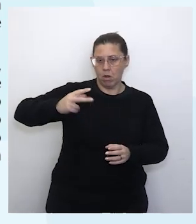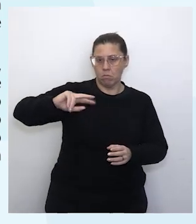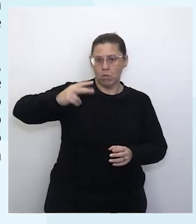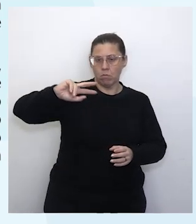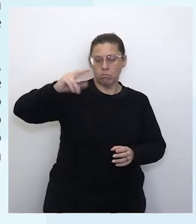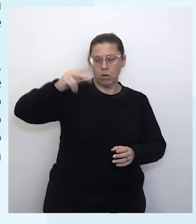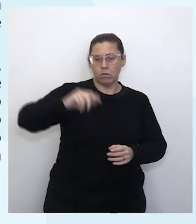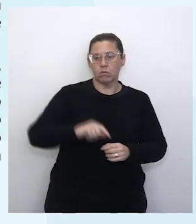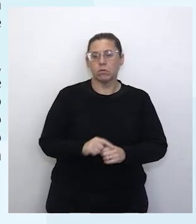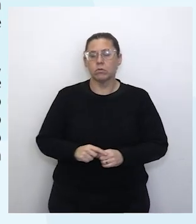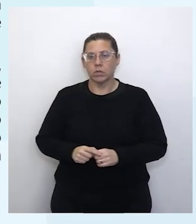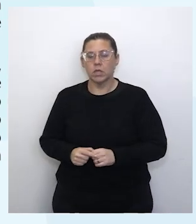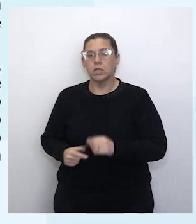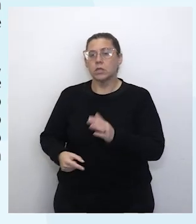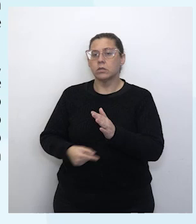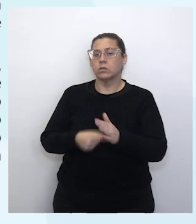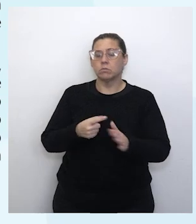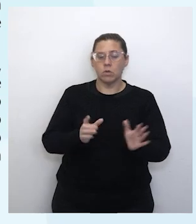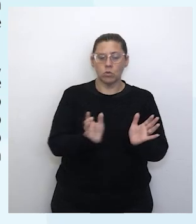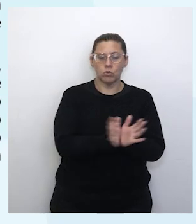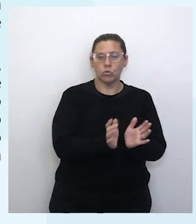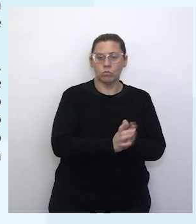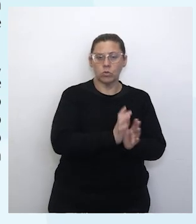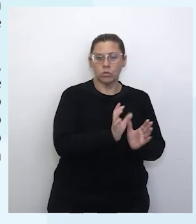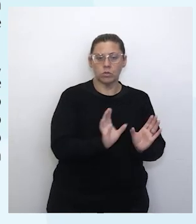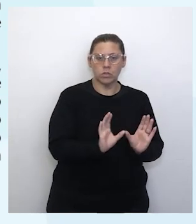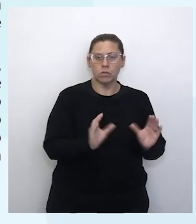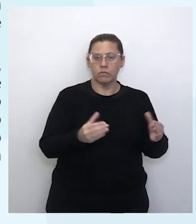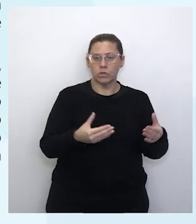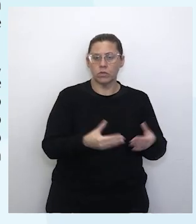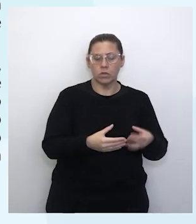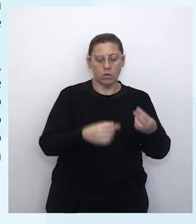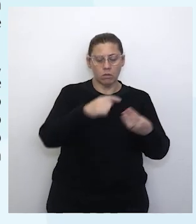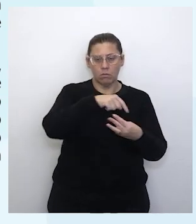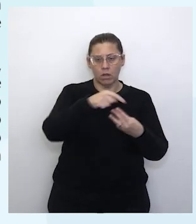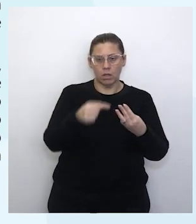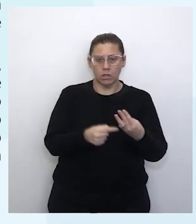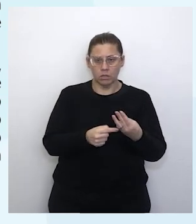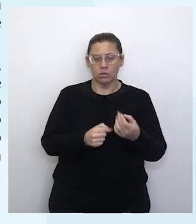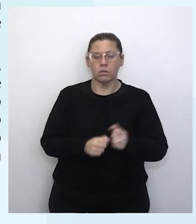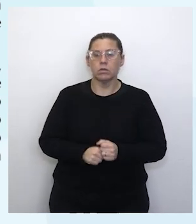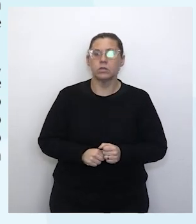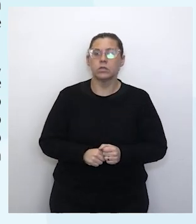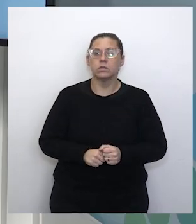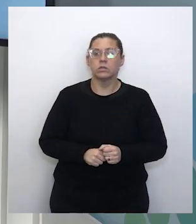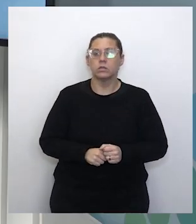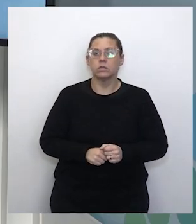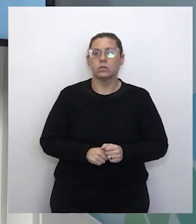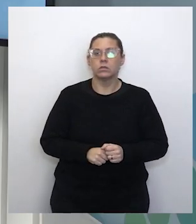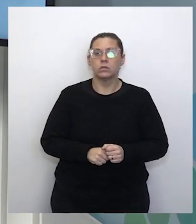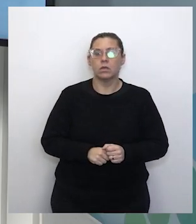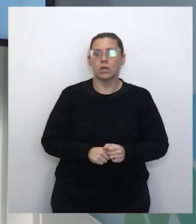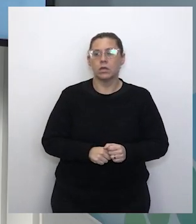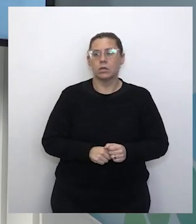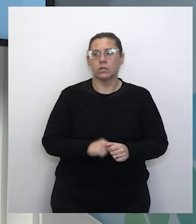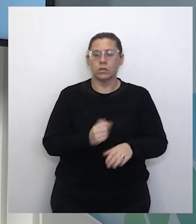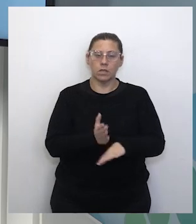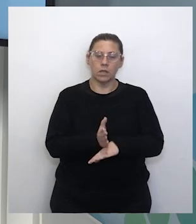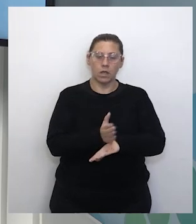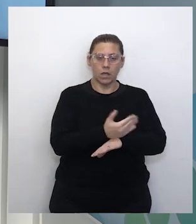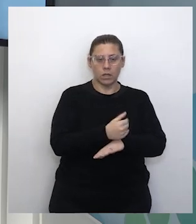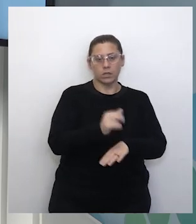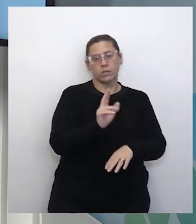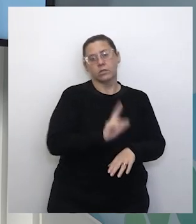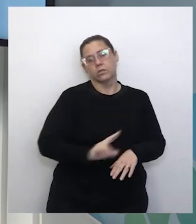e se tornaram as primeiras civilizações pré-históricas, As primeiras civilizações antes da